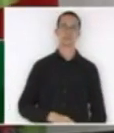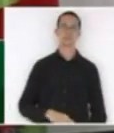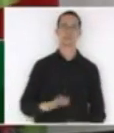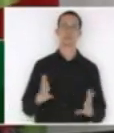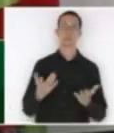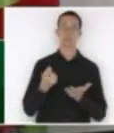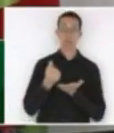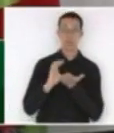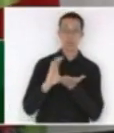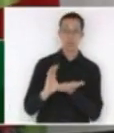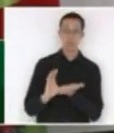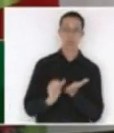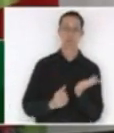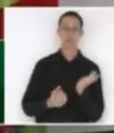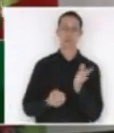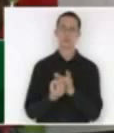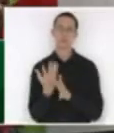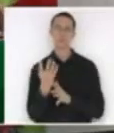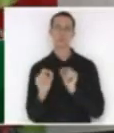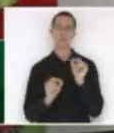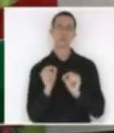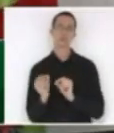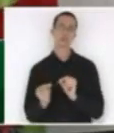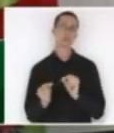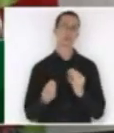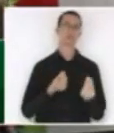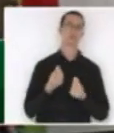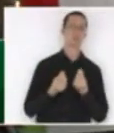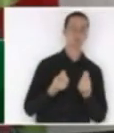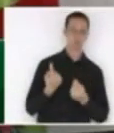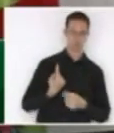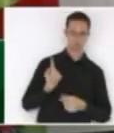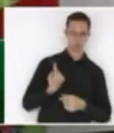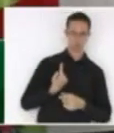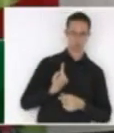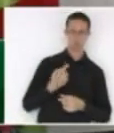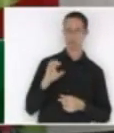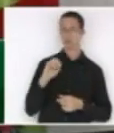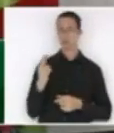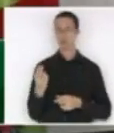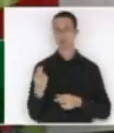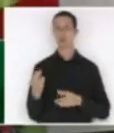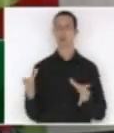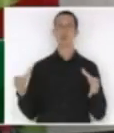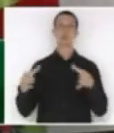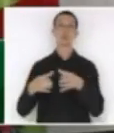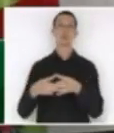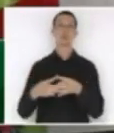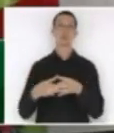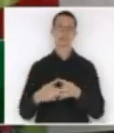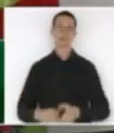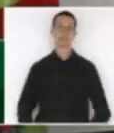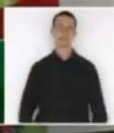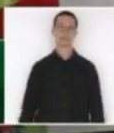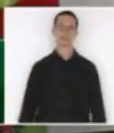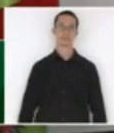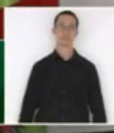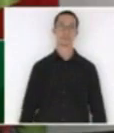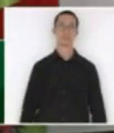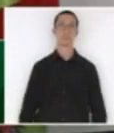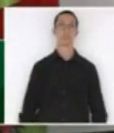o quê? E de que forma? De forma individual ou de forma coletiva? Por isso eu quero fazer